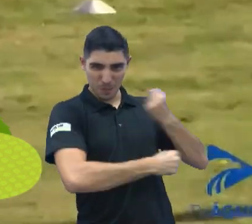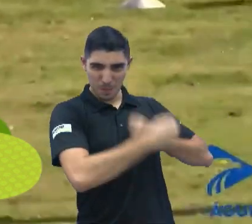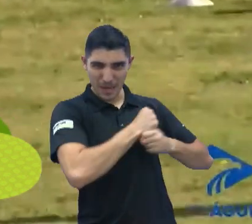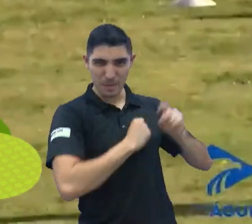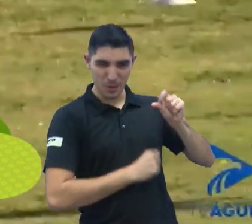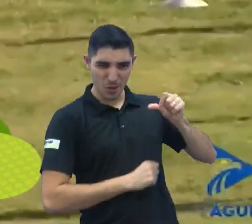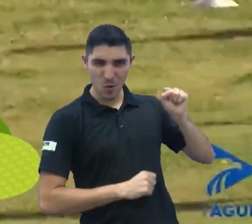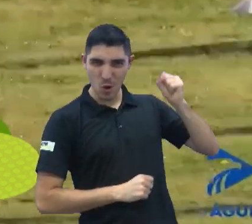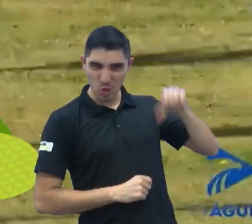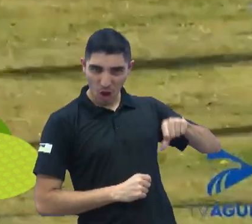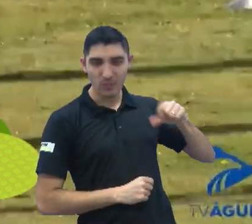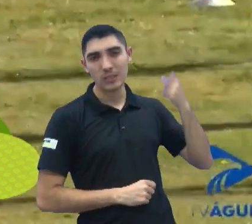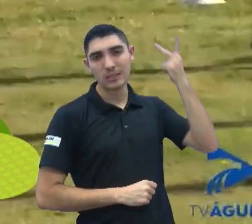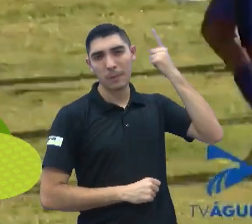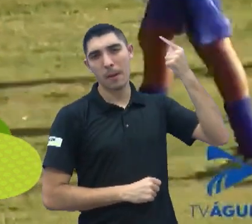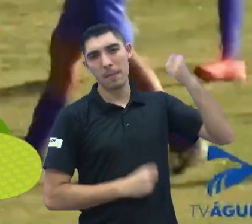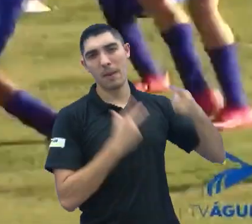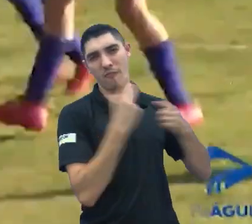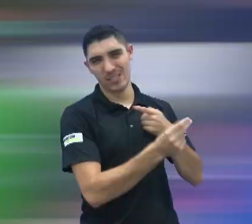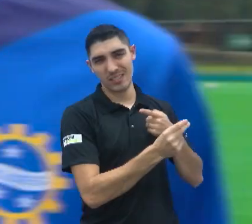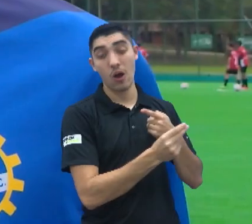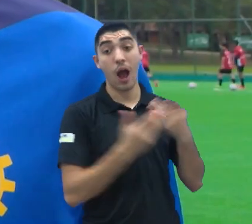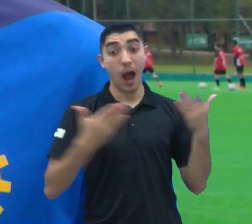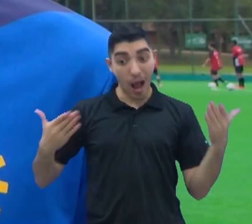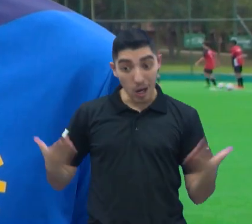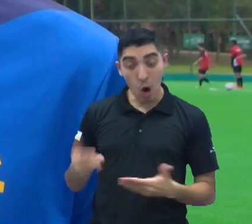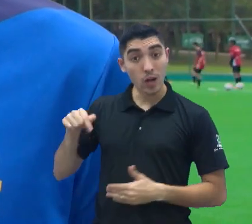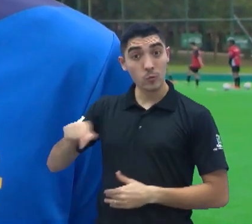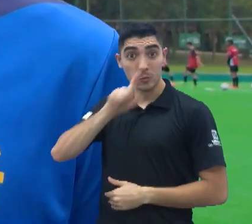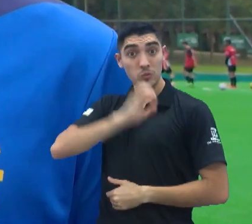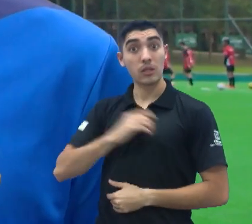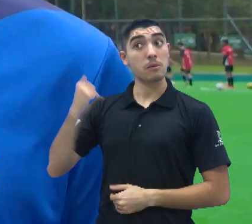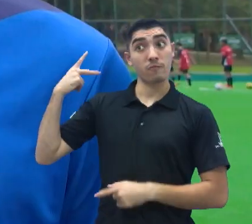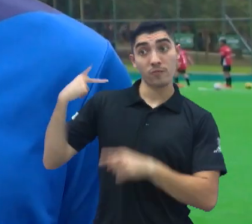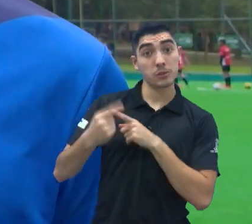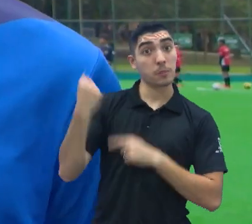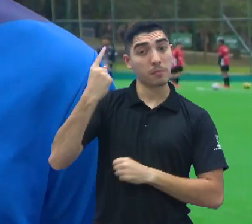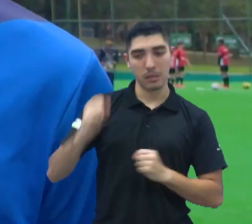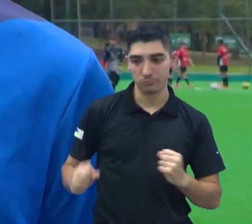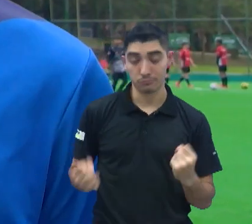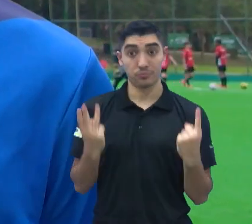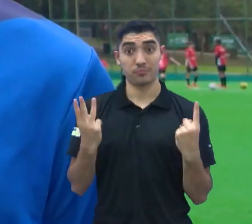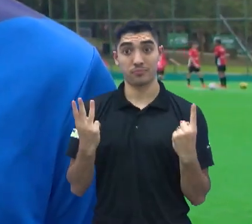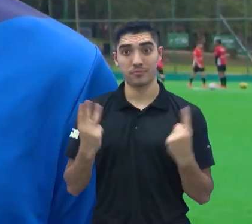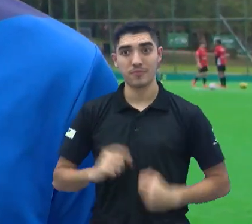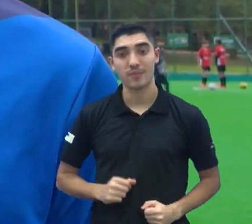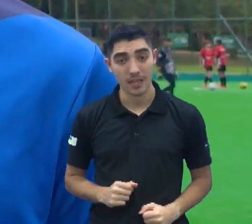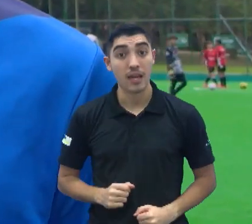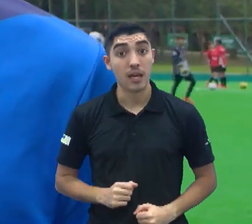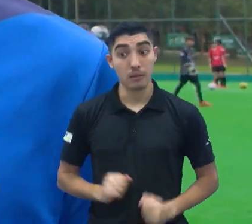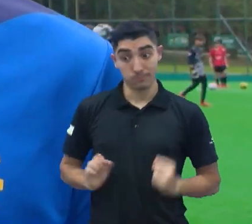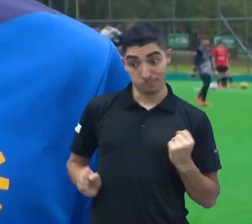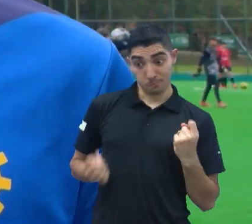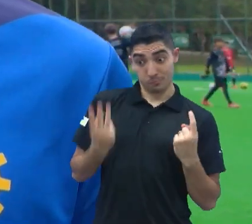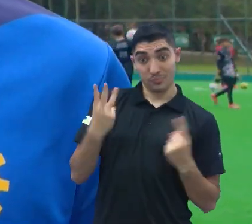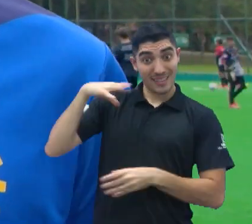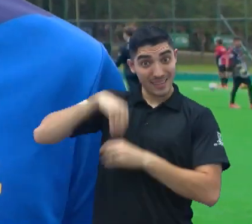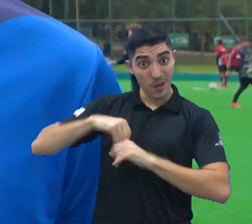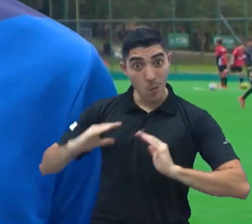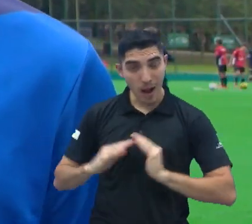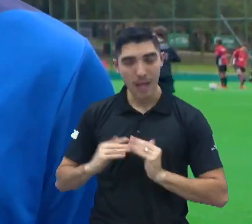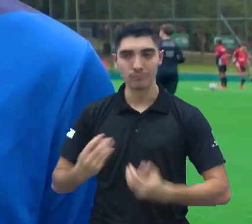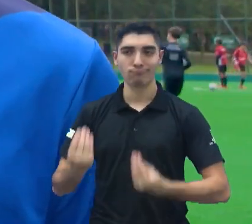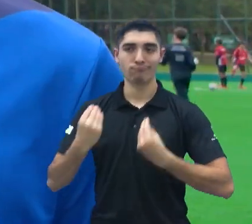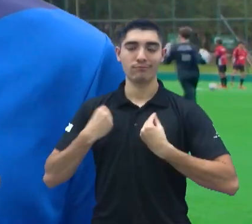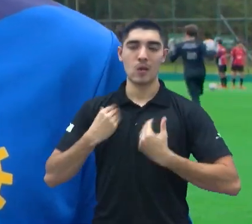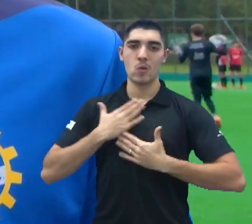a Águia. Vitória por 3-1. Conseguir um 3-1 dentro de casa nos dá teoricamente uma